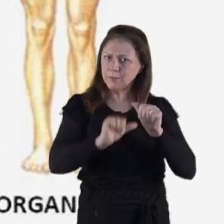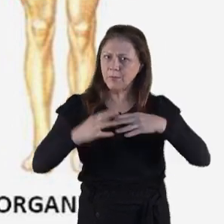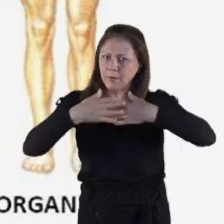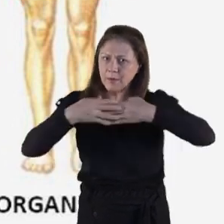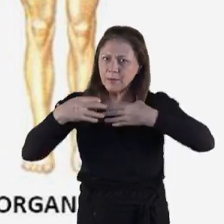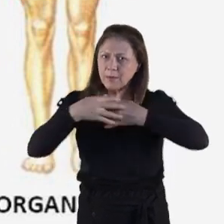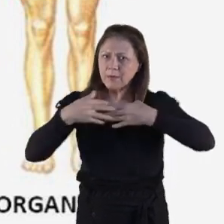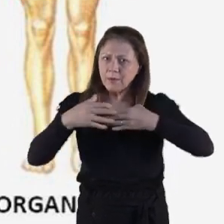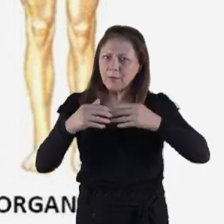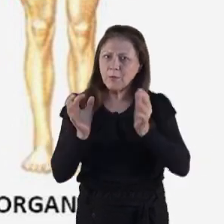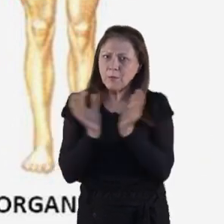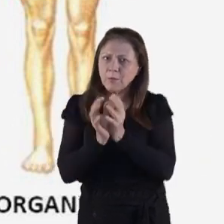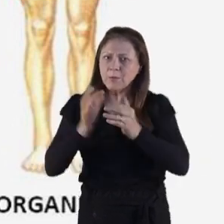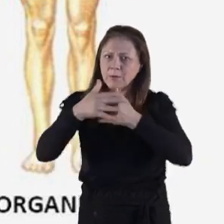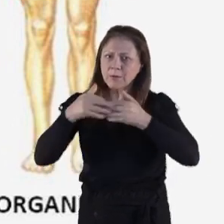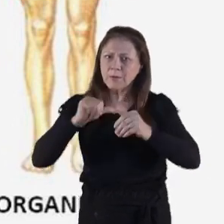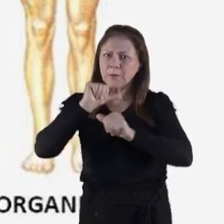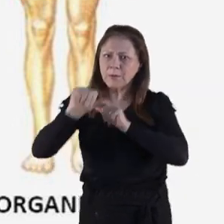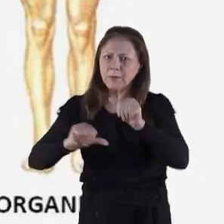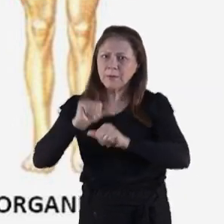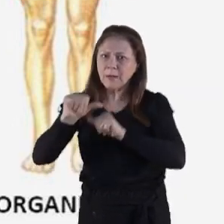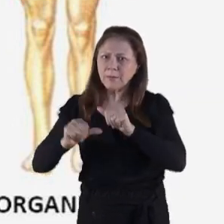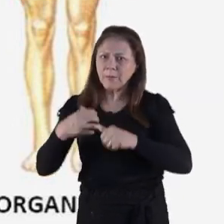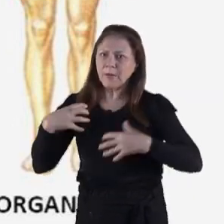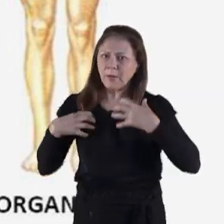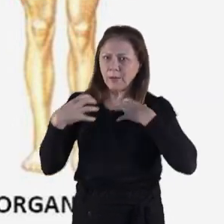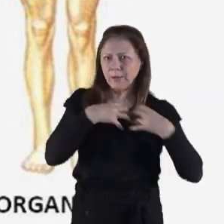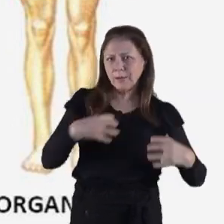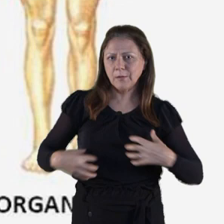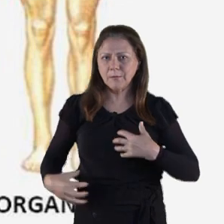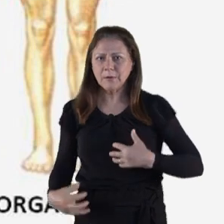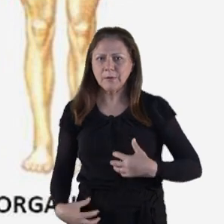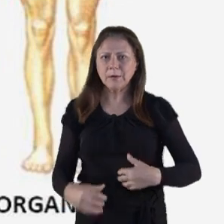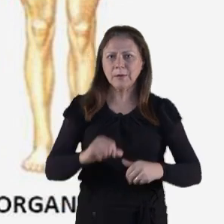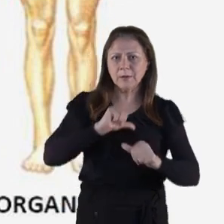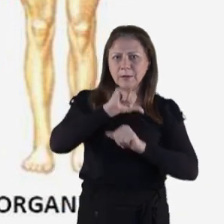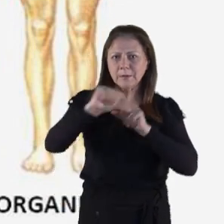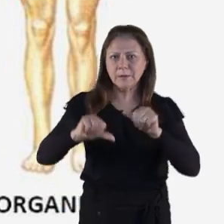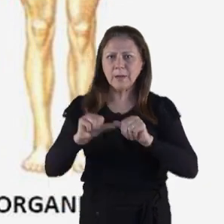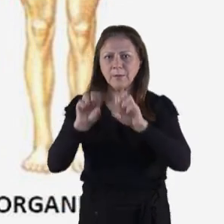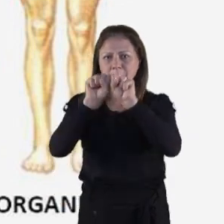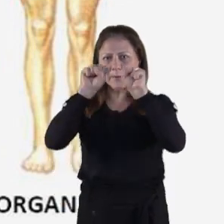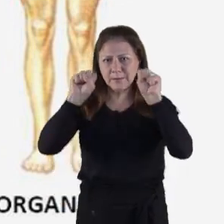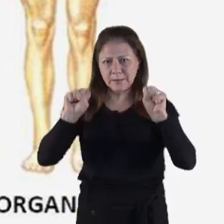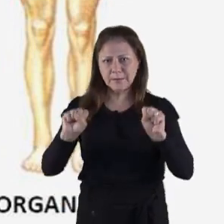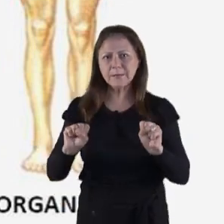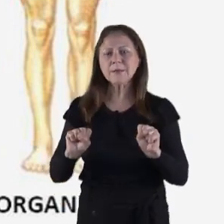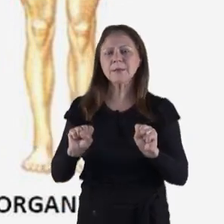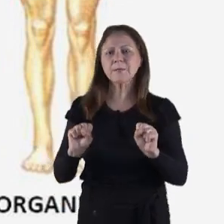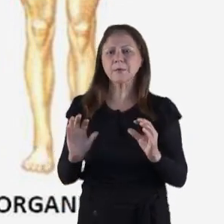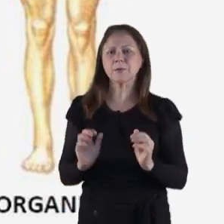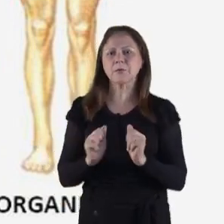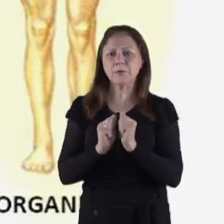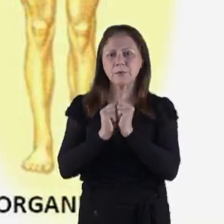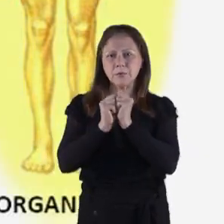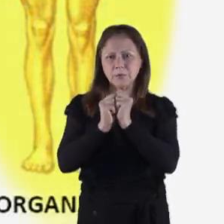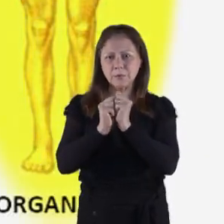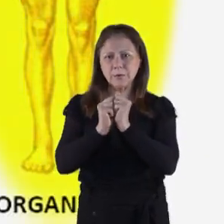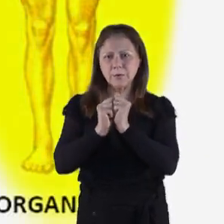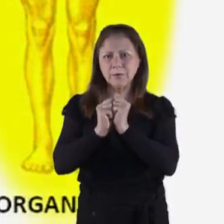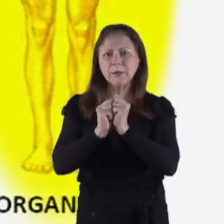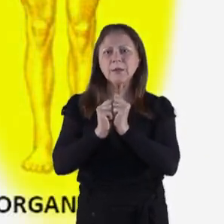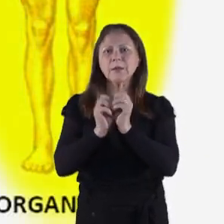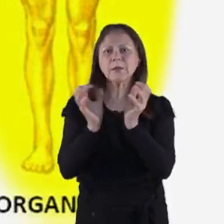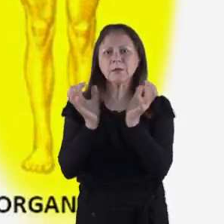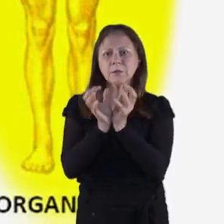em tecidos, um conjunto de tecidos se transforma em órgãos, que se transformam em sistemas, né, quando agrupados, e